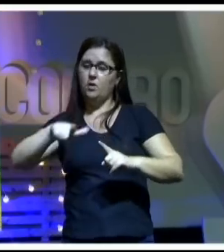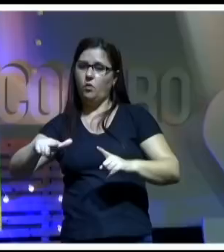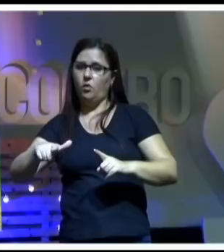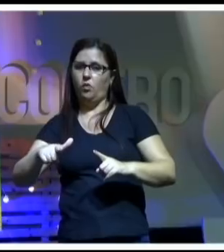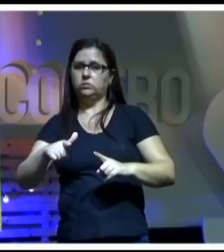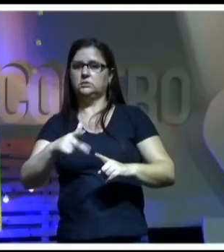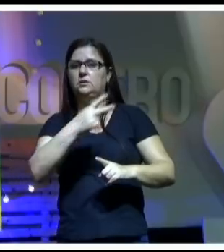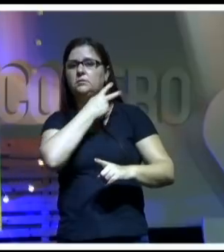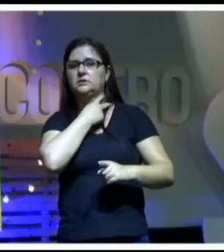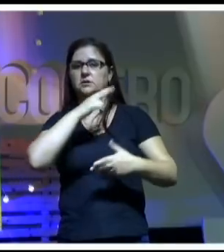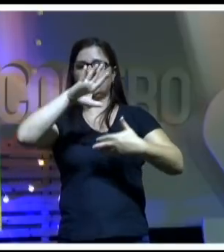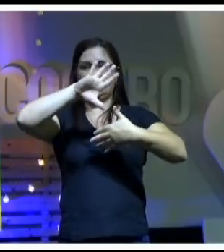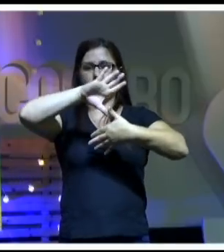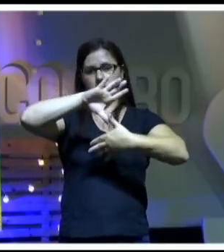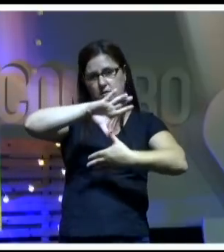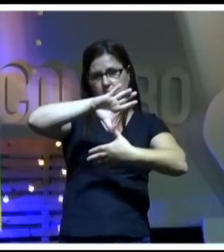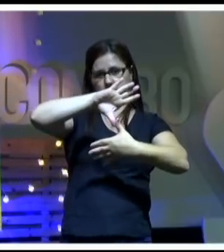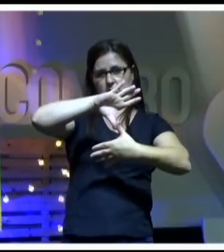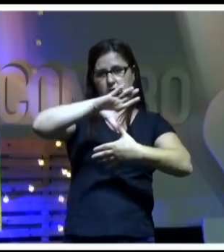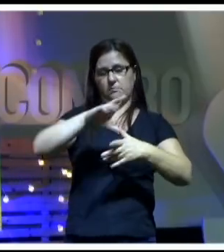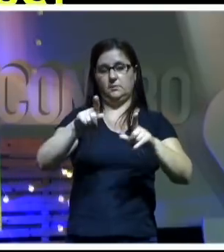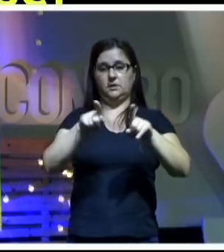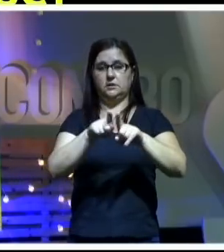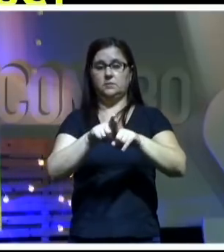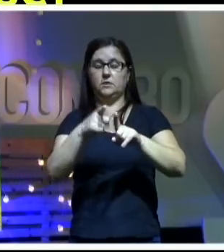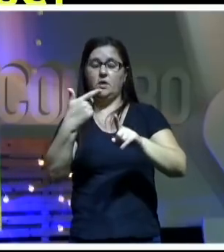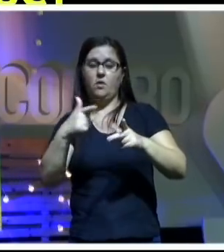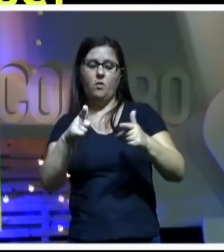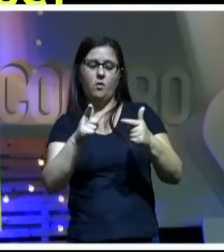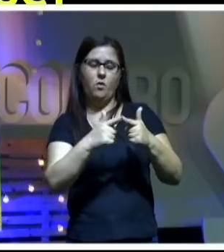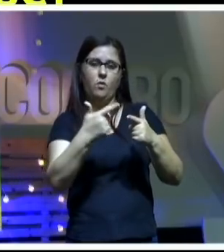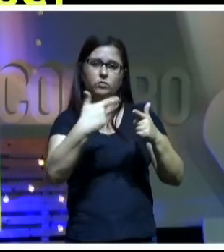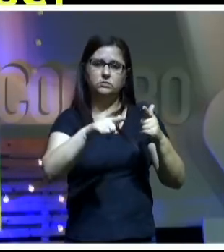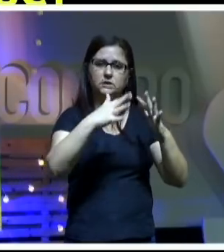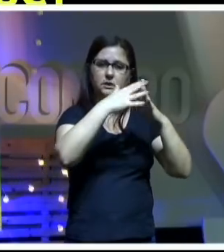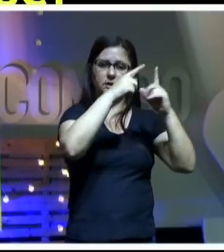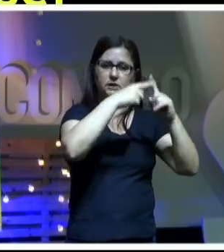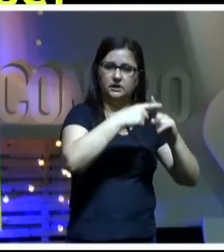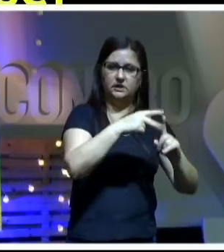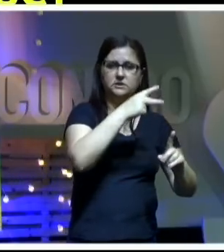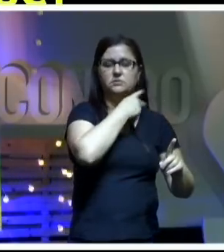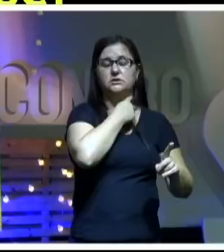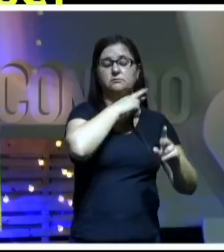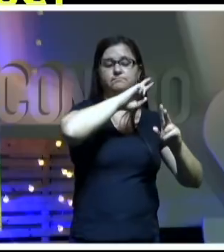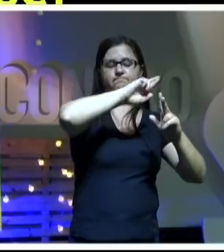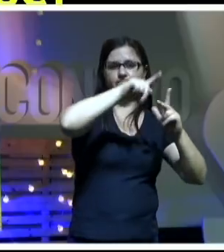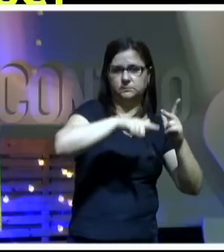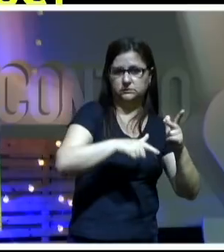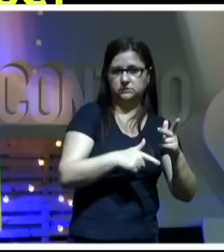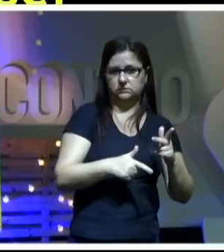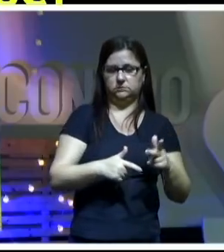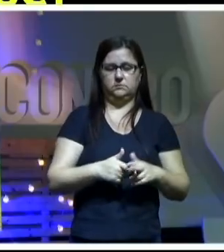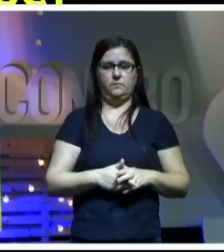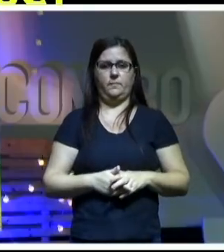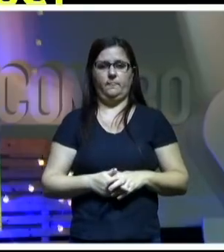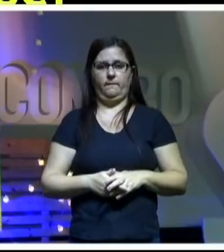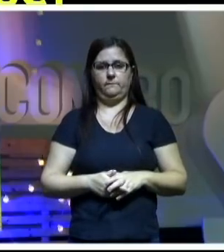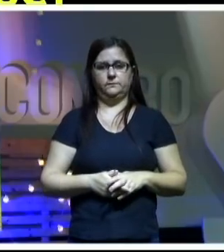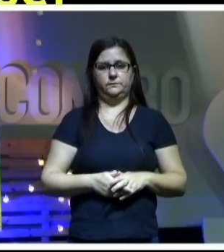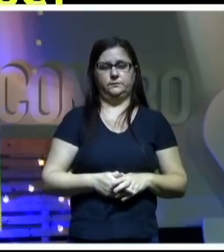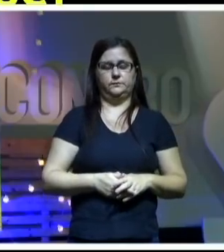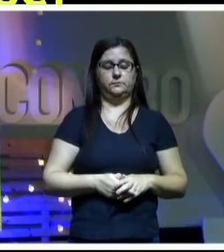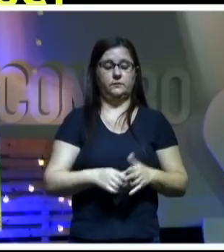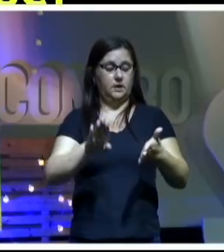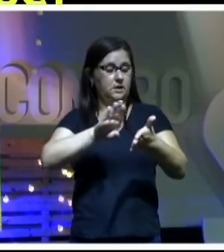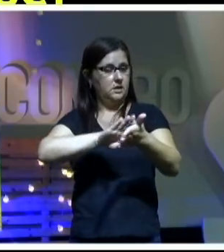existe até hoje ea pc há também existe imediatamente o francês retirou as suas credenciais